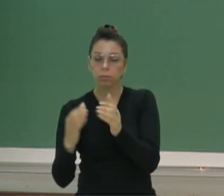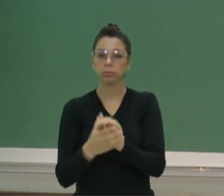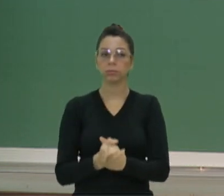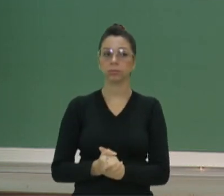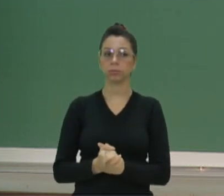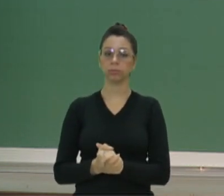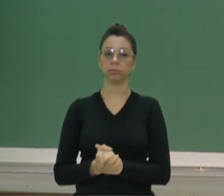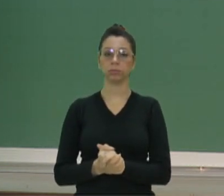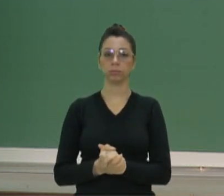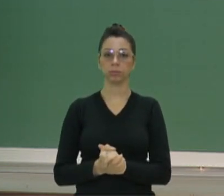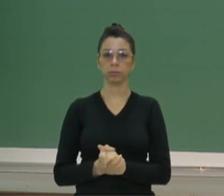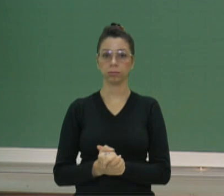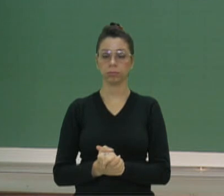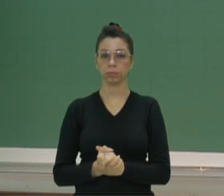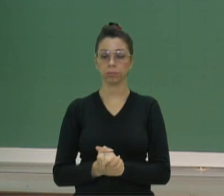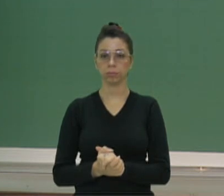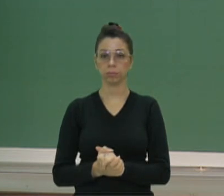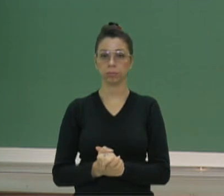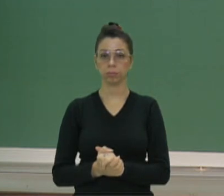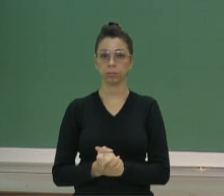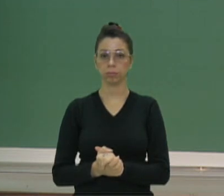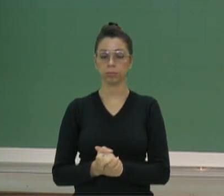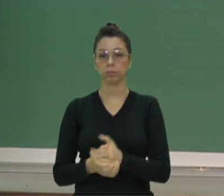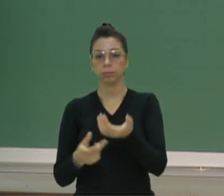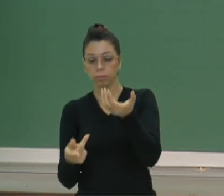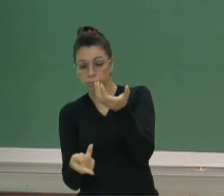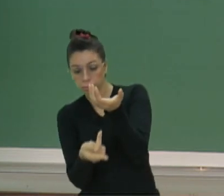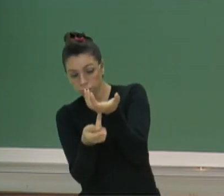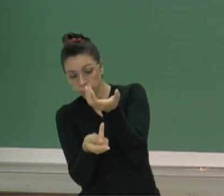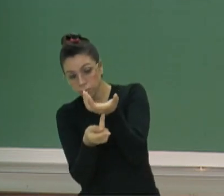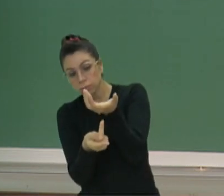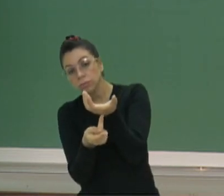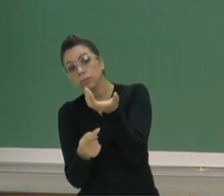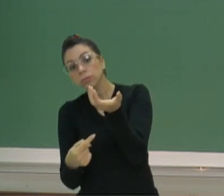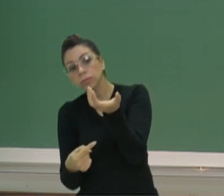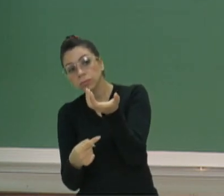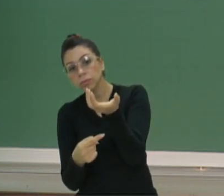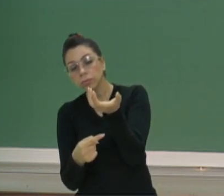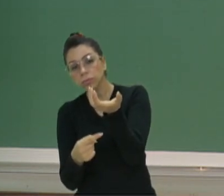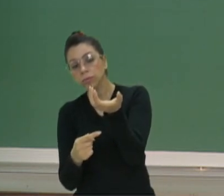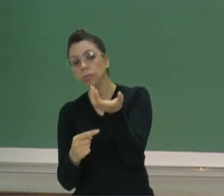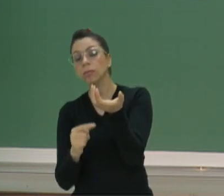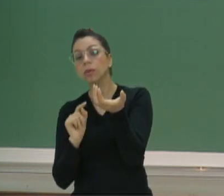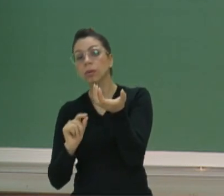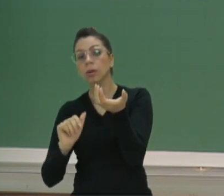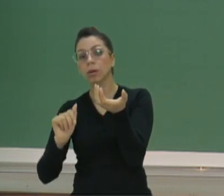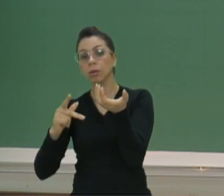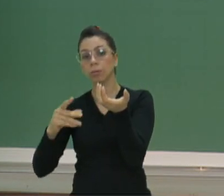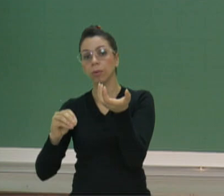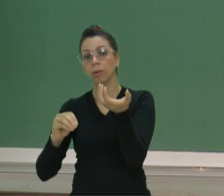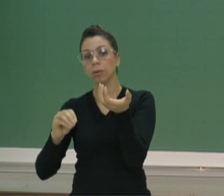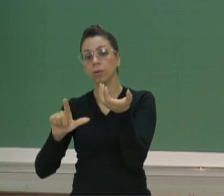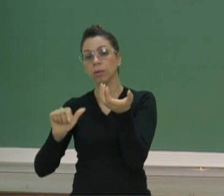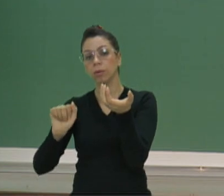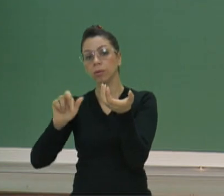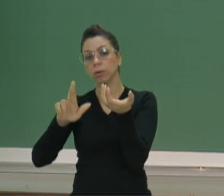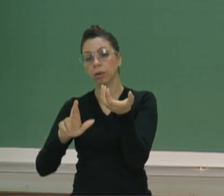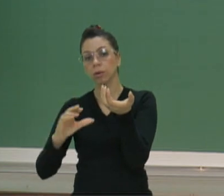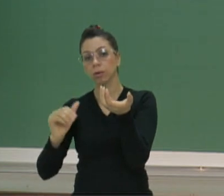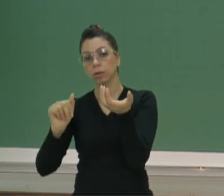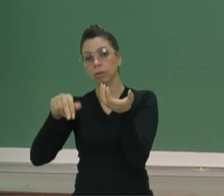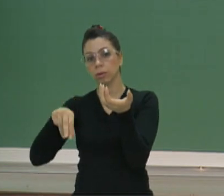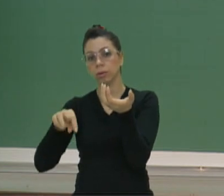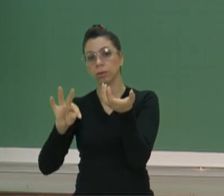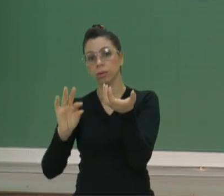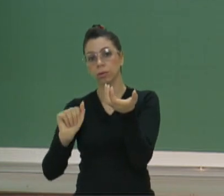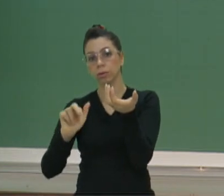embaixo, nessa área que delimita o extremo oposto ao Ártico, Círculo Polar Antártico, ok?